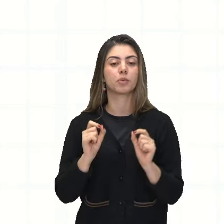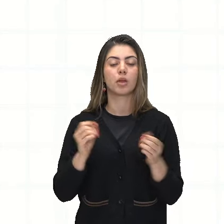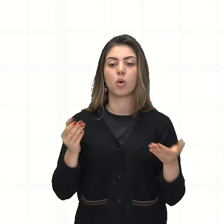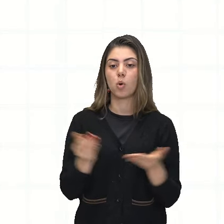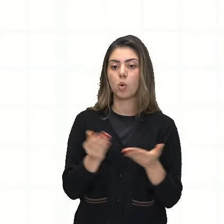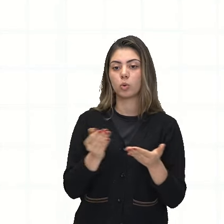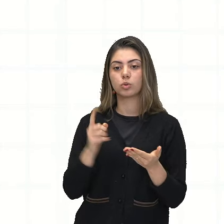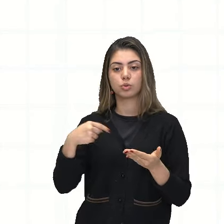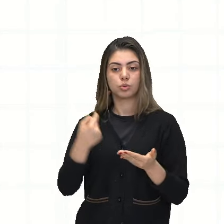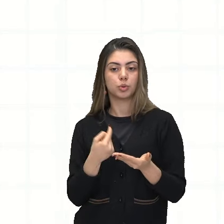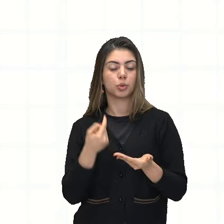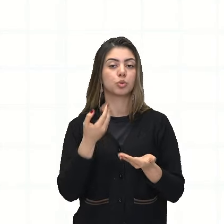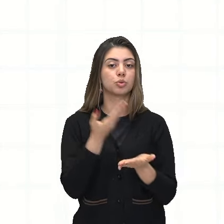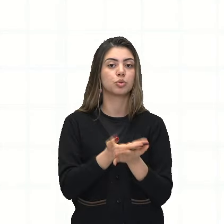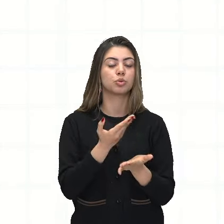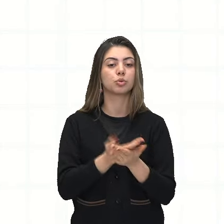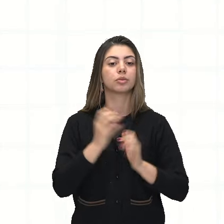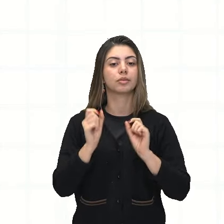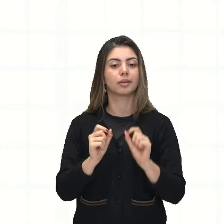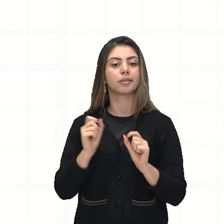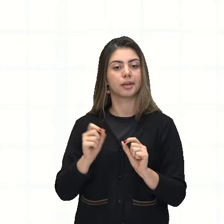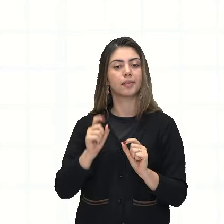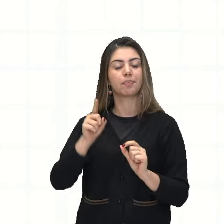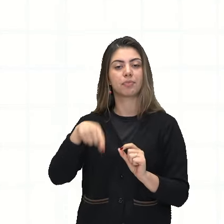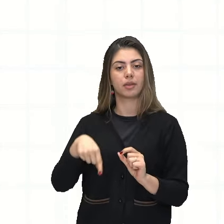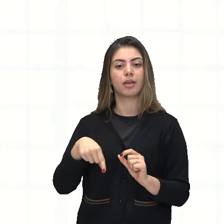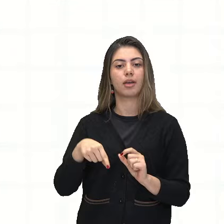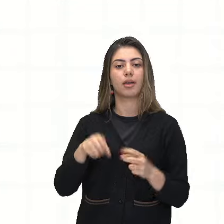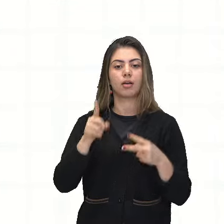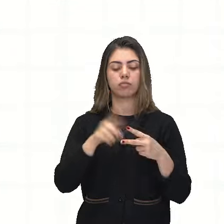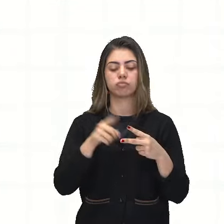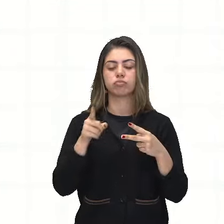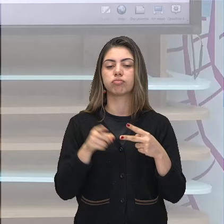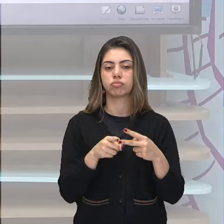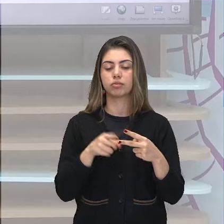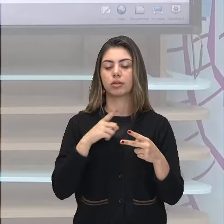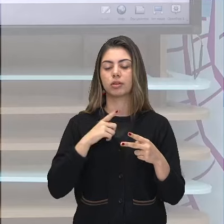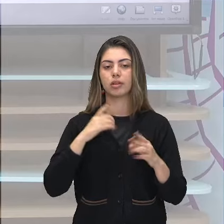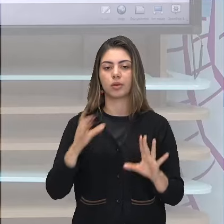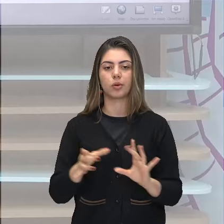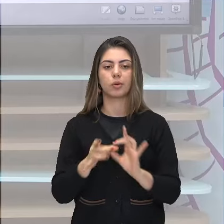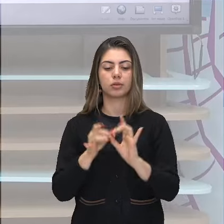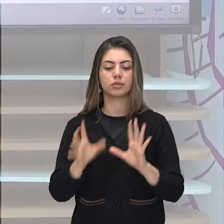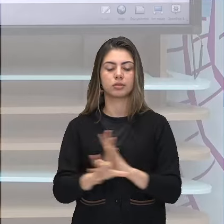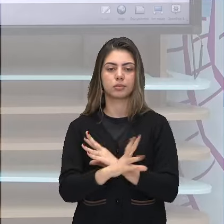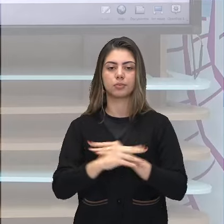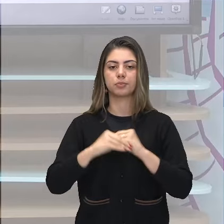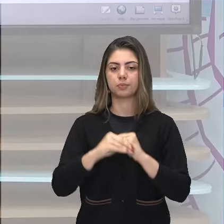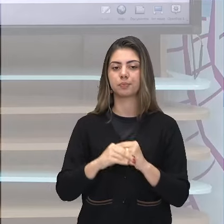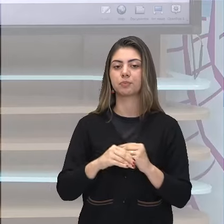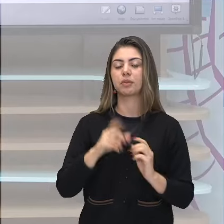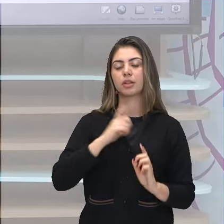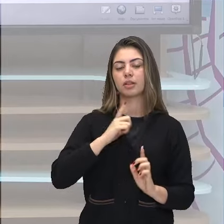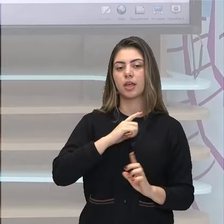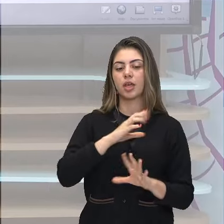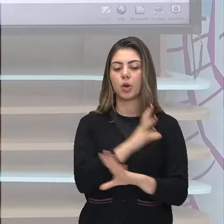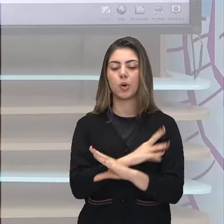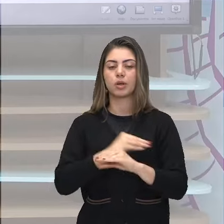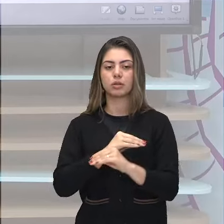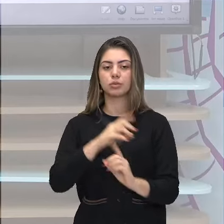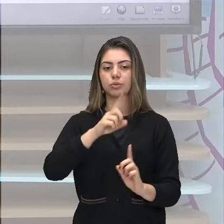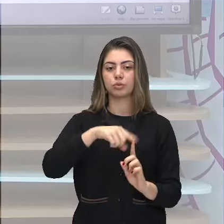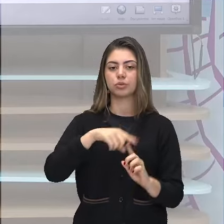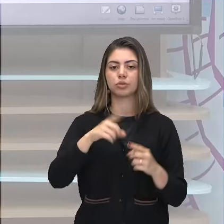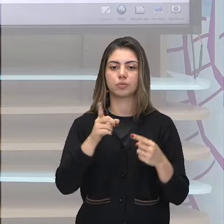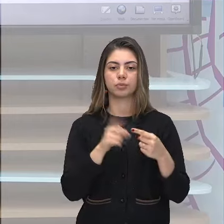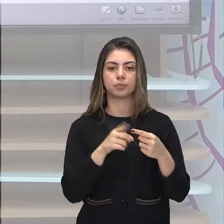nós vamos trabalhar essas duas conexões aí. Tanto coesão